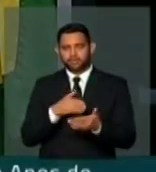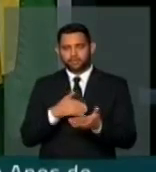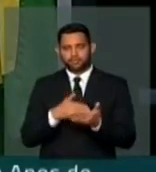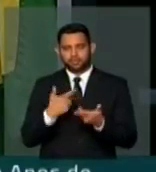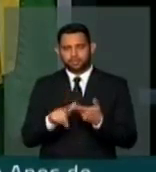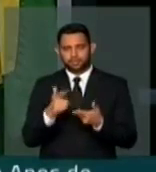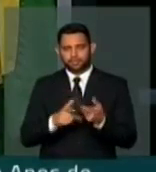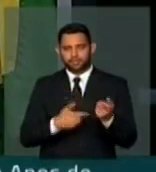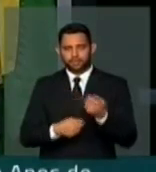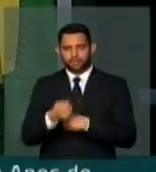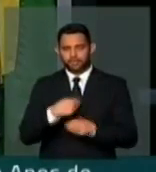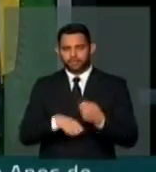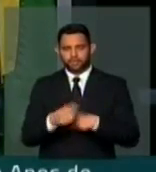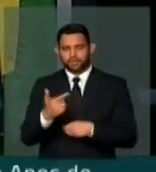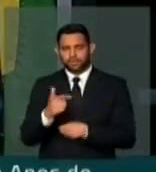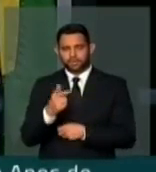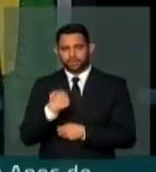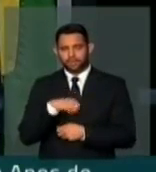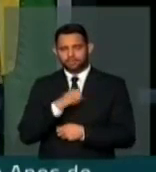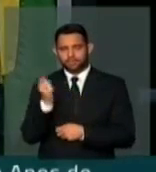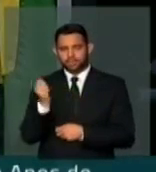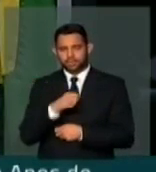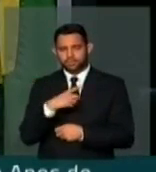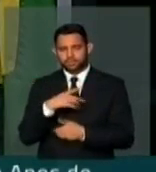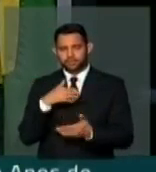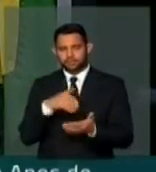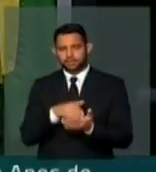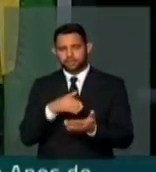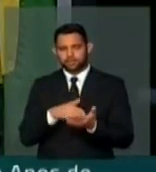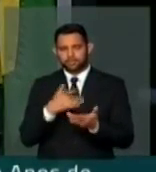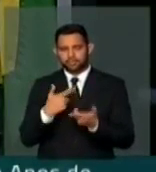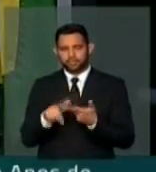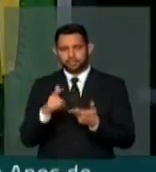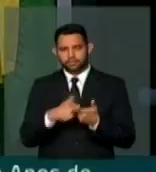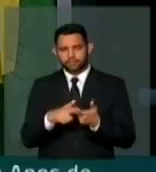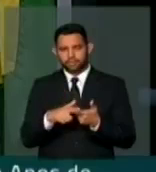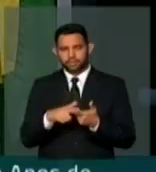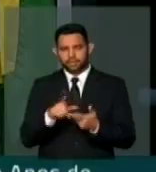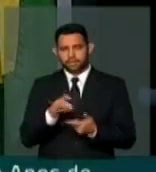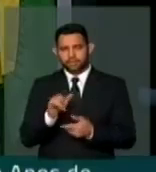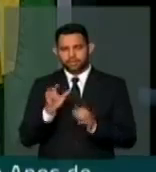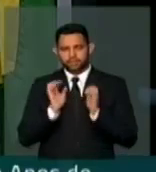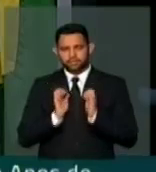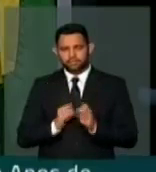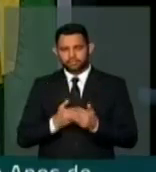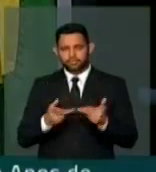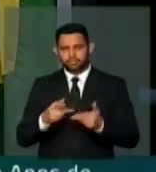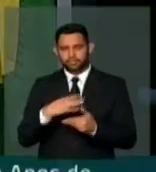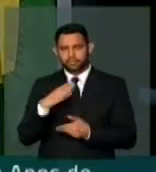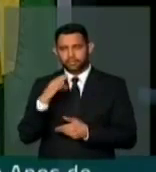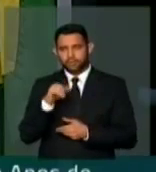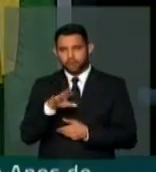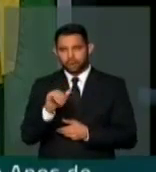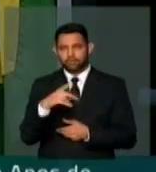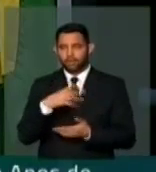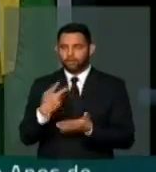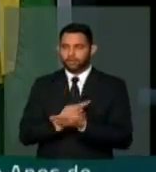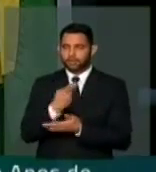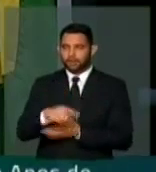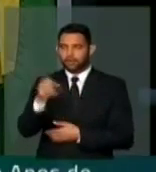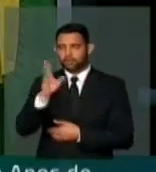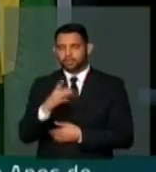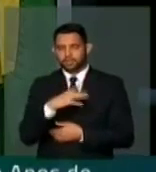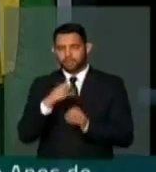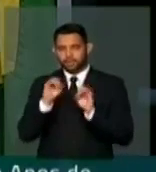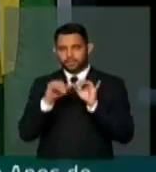crise econômica, não tem capacidade para enfrentar uma crise ética, moral, como a que está acontecendo no Brasil.